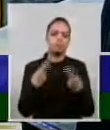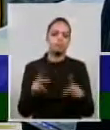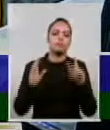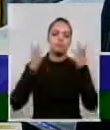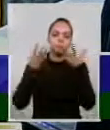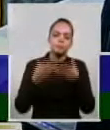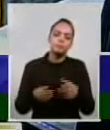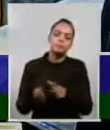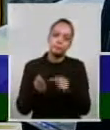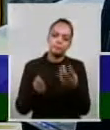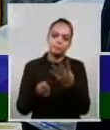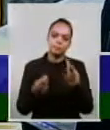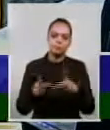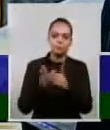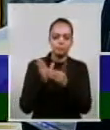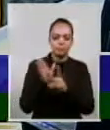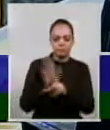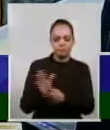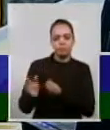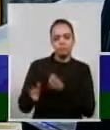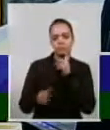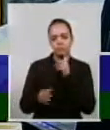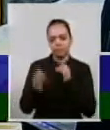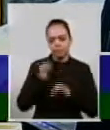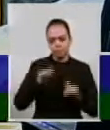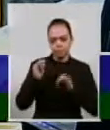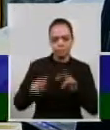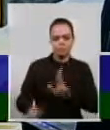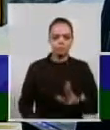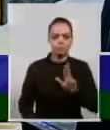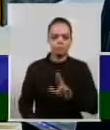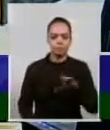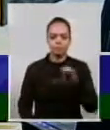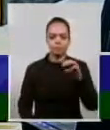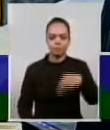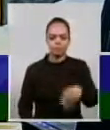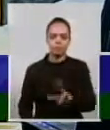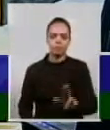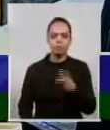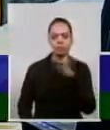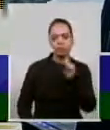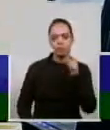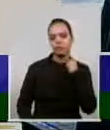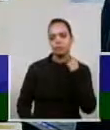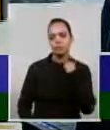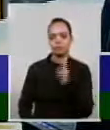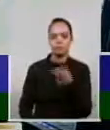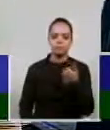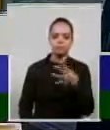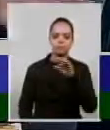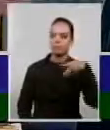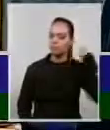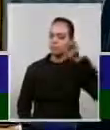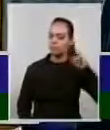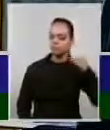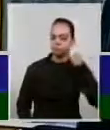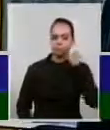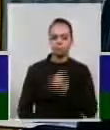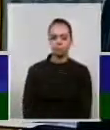com a solenidade. Artigo 4º. Este decreto legislativo entra em vigor na data de sua publicação. Câmara Municipal, 8 de maio de 2014. Juliano Modesto,